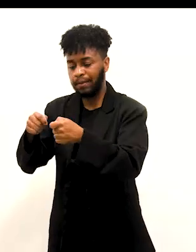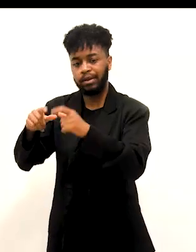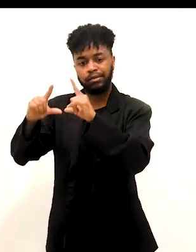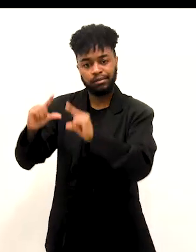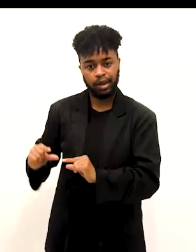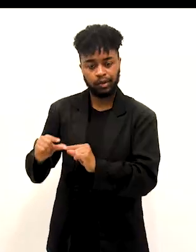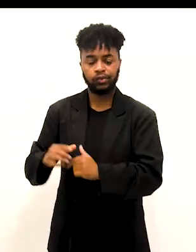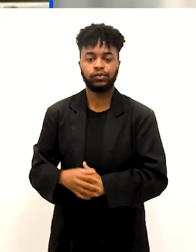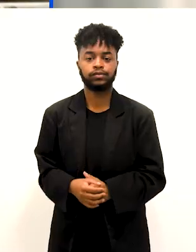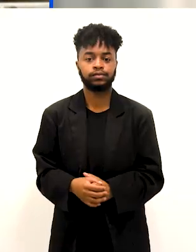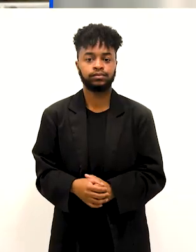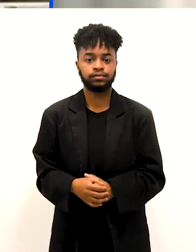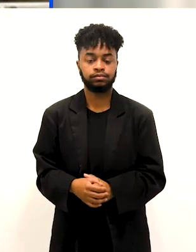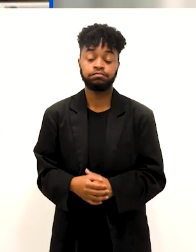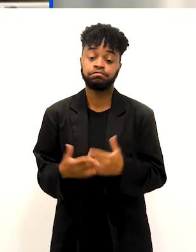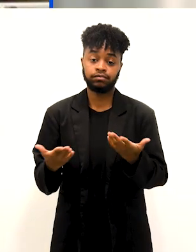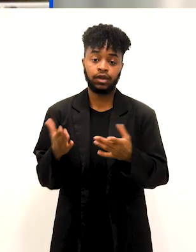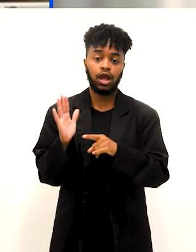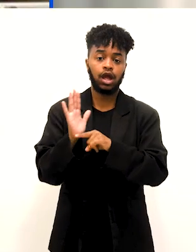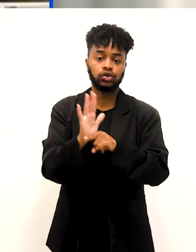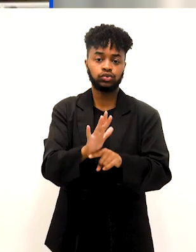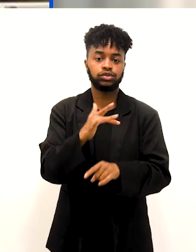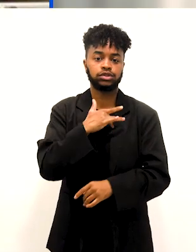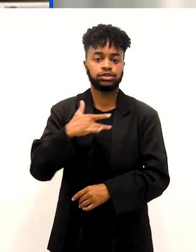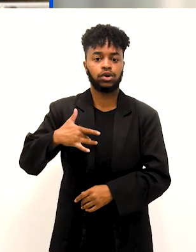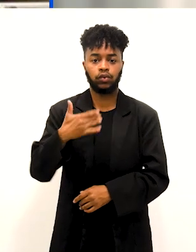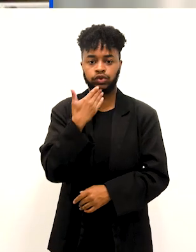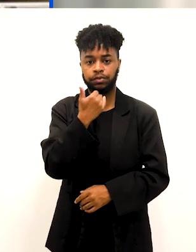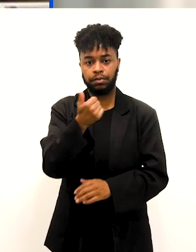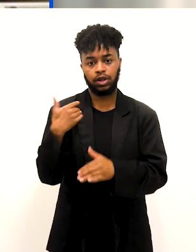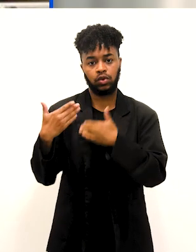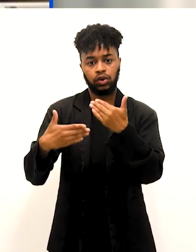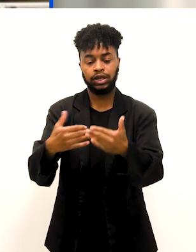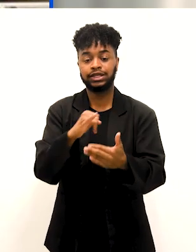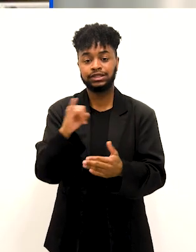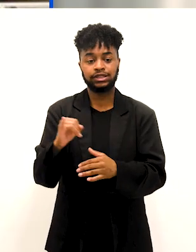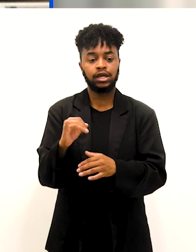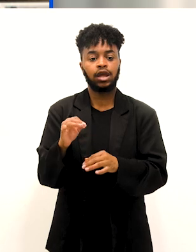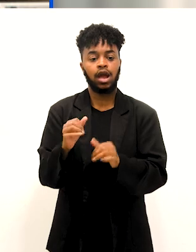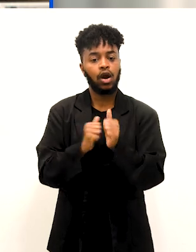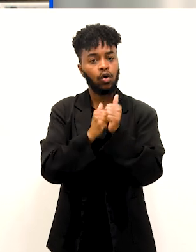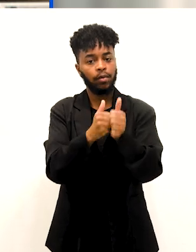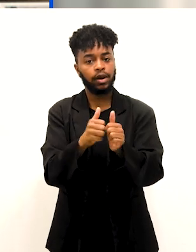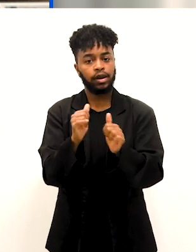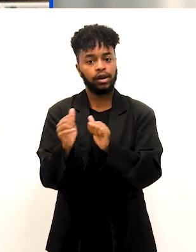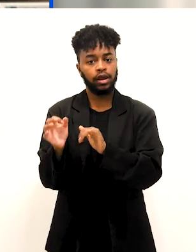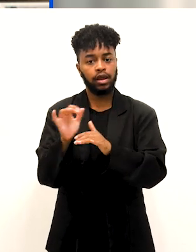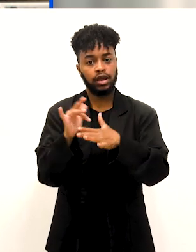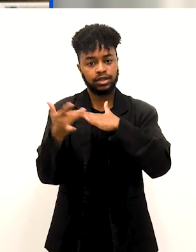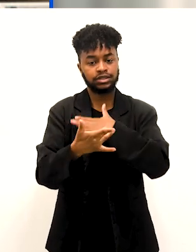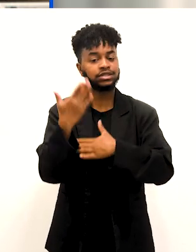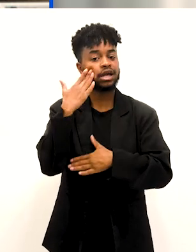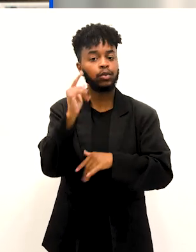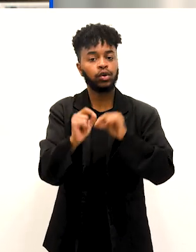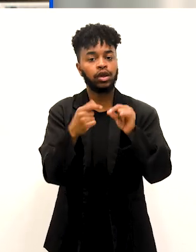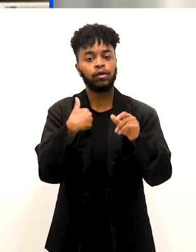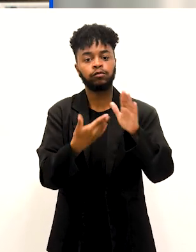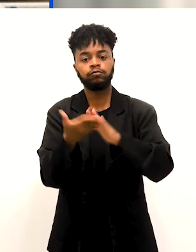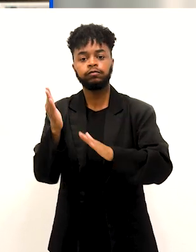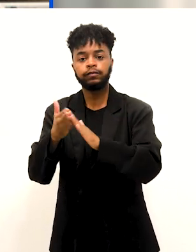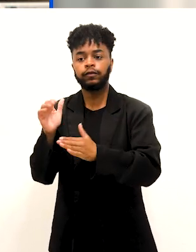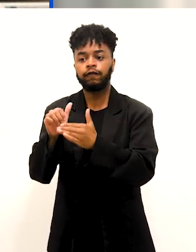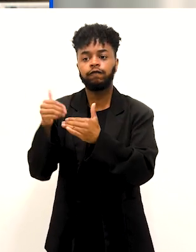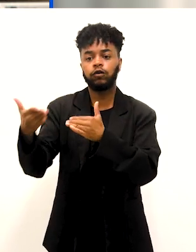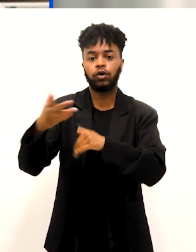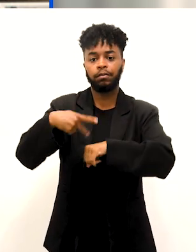menos. né? Tudo isso contribui para a saúde. Quem me acompanha nas redes sociais sabe que eu tenho como hábito de viajar para fora do